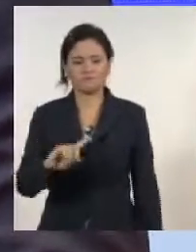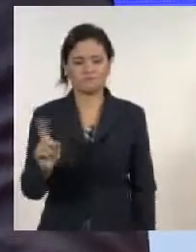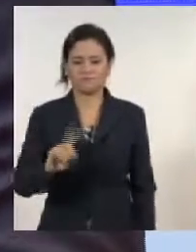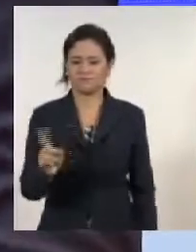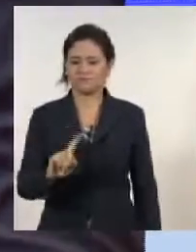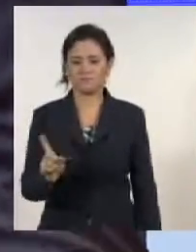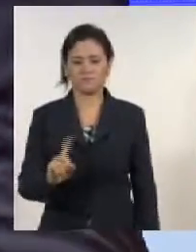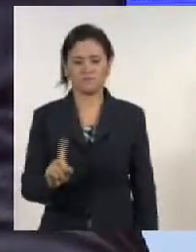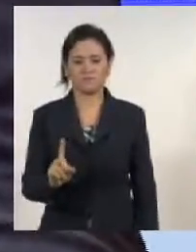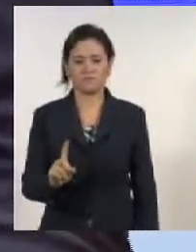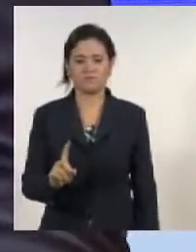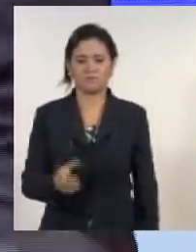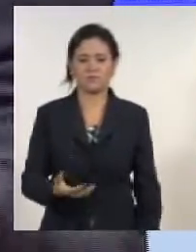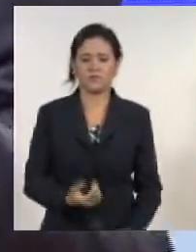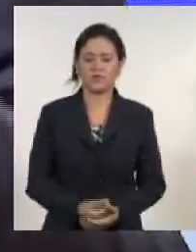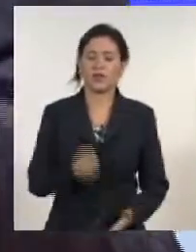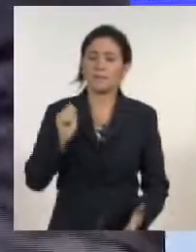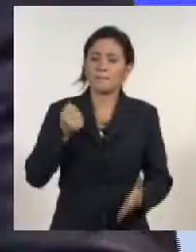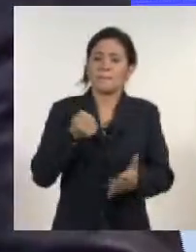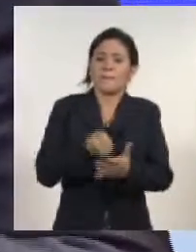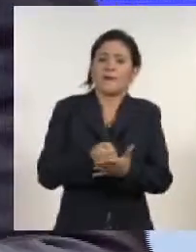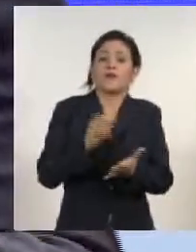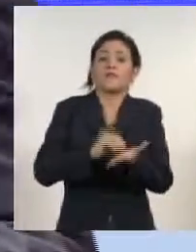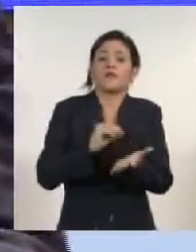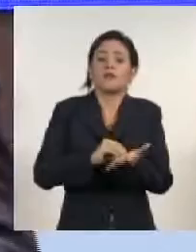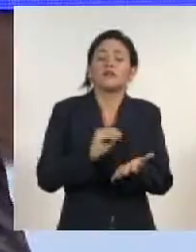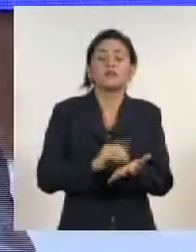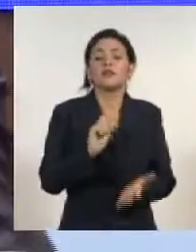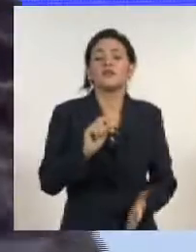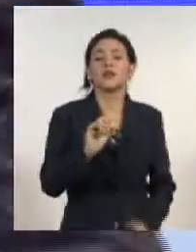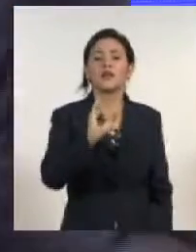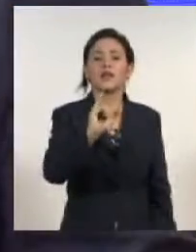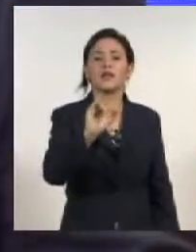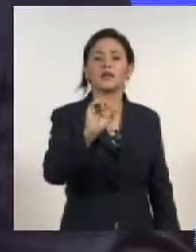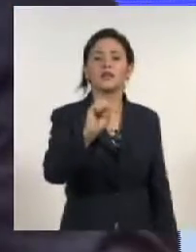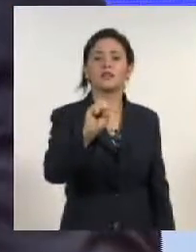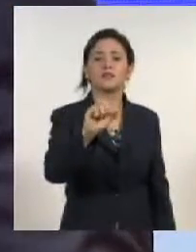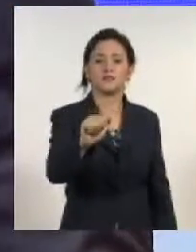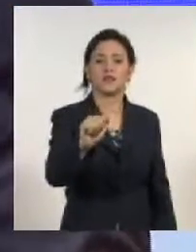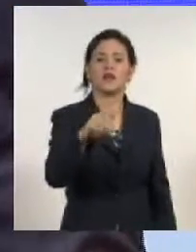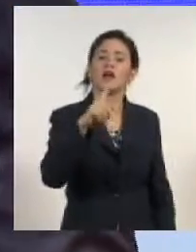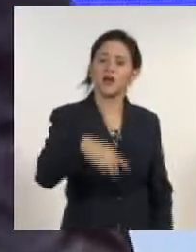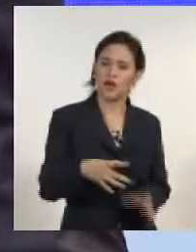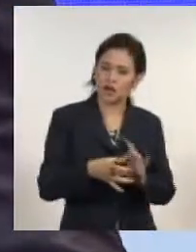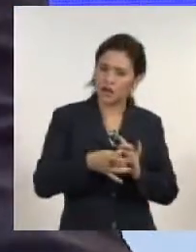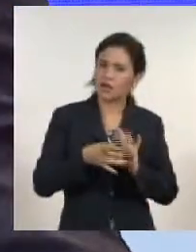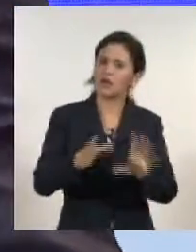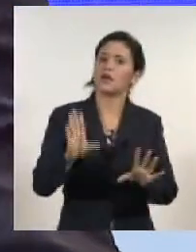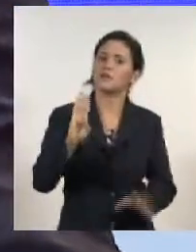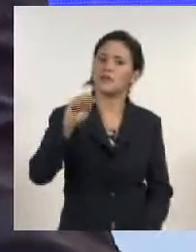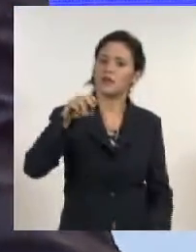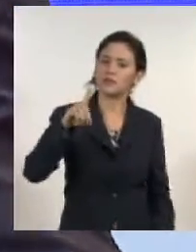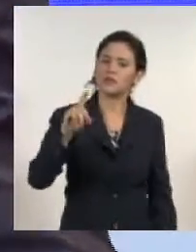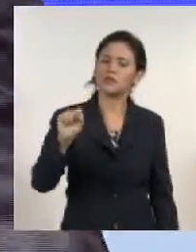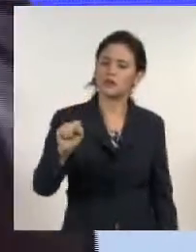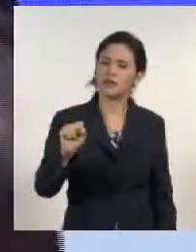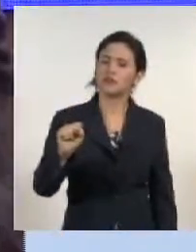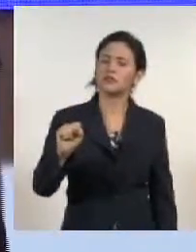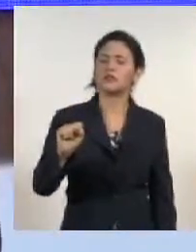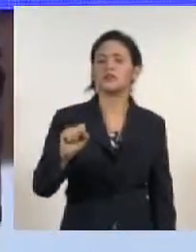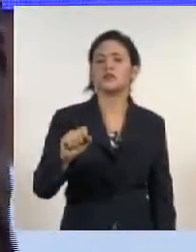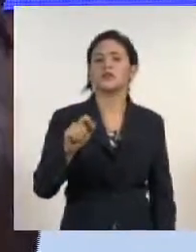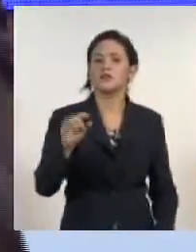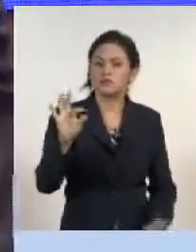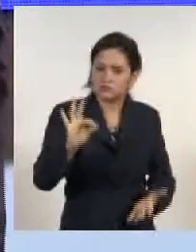tal ISA, que é uma autorização que o BNDES, como órgão financiador, está lá